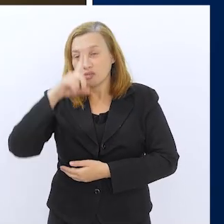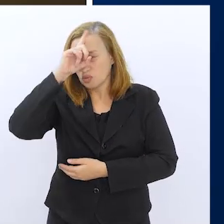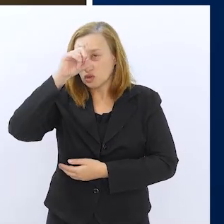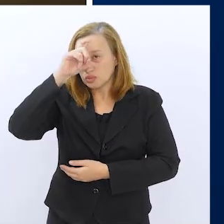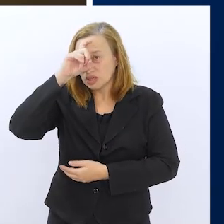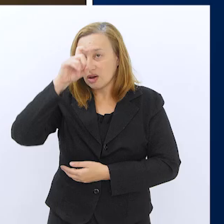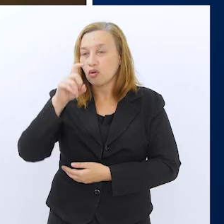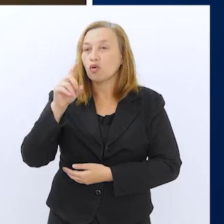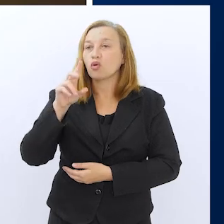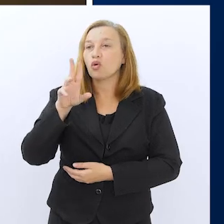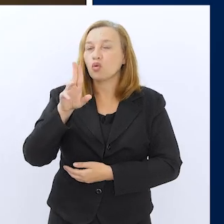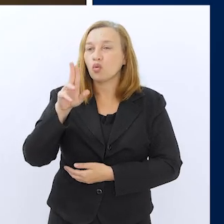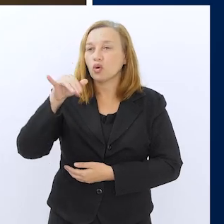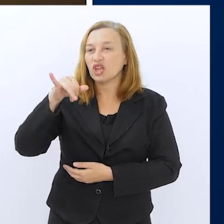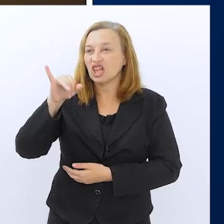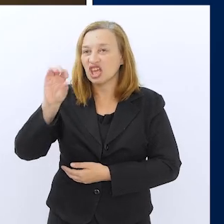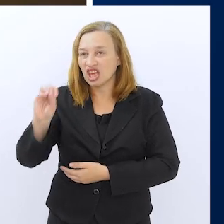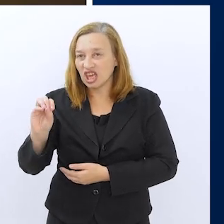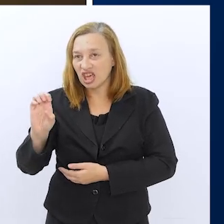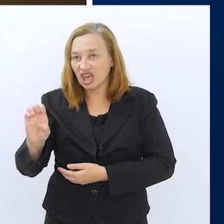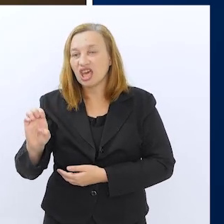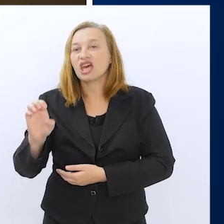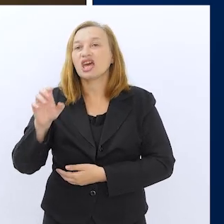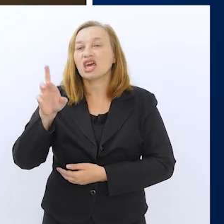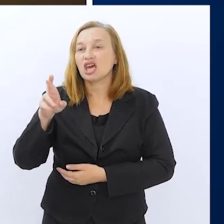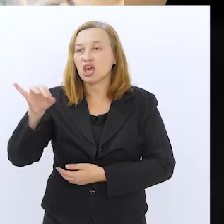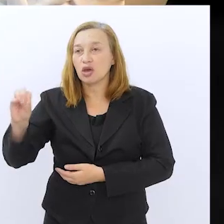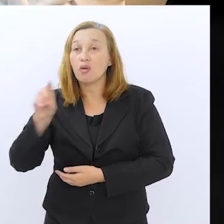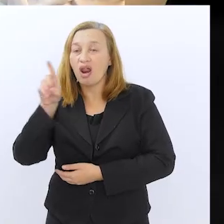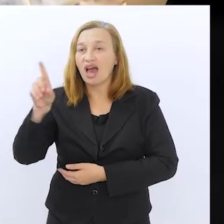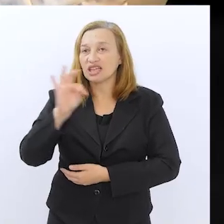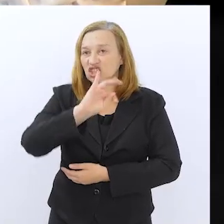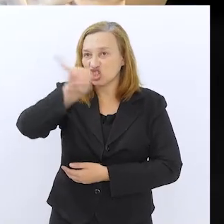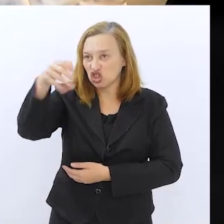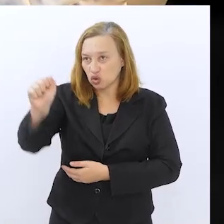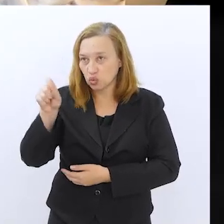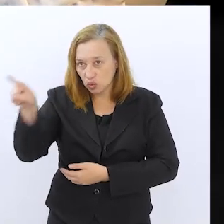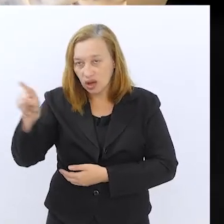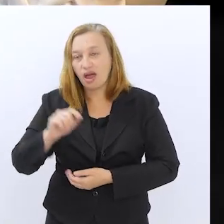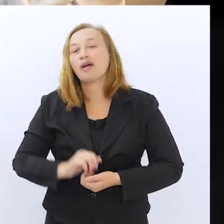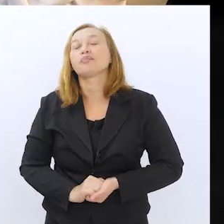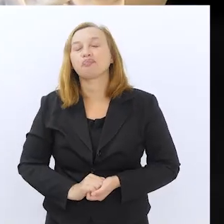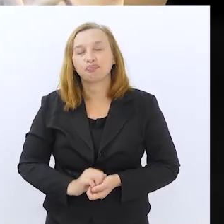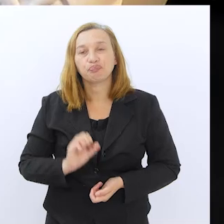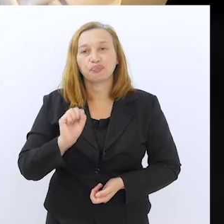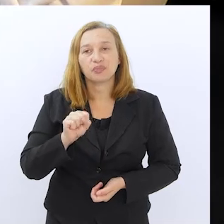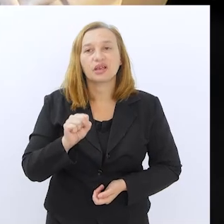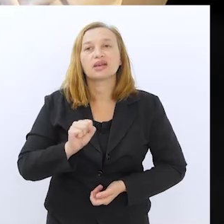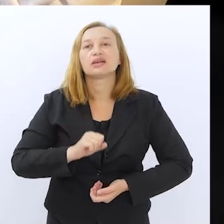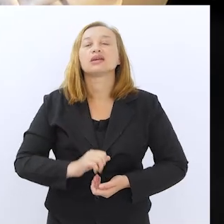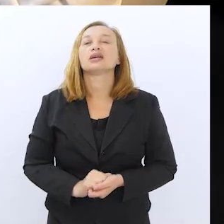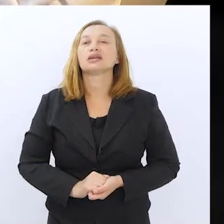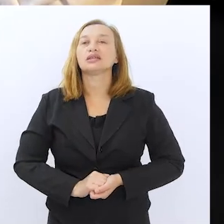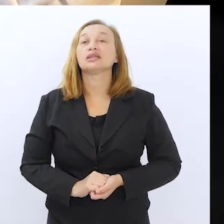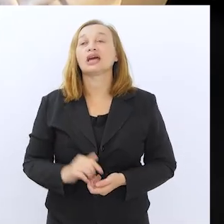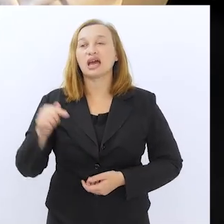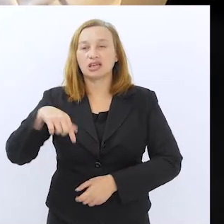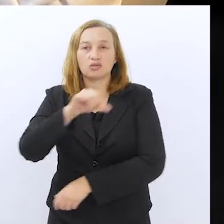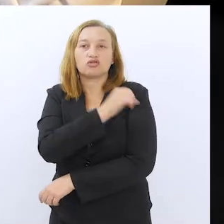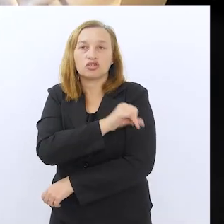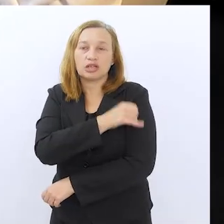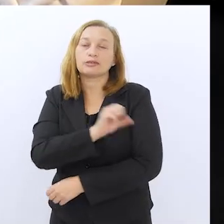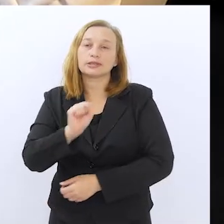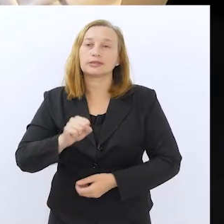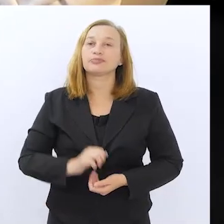Eu trabalho no Hospital Gafreguili, da Unirio. Ah, ali na Tijuca, Tijuca, né? Ali E na Marise Instituto Militar Barros, de